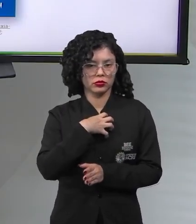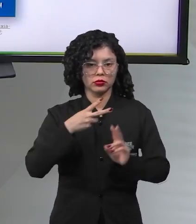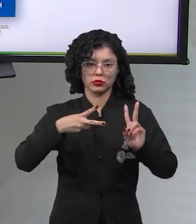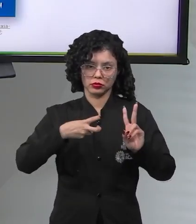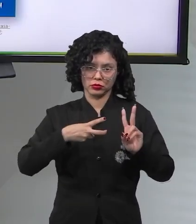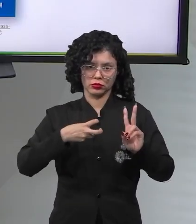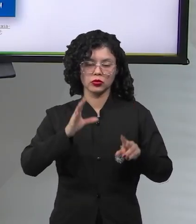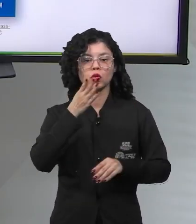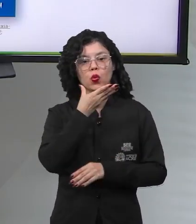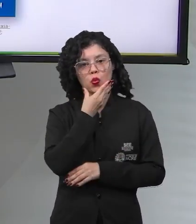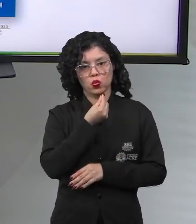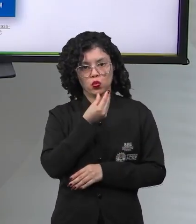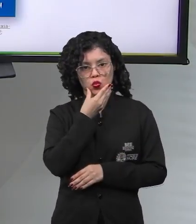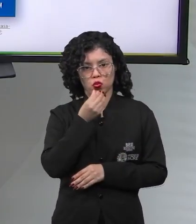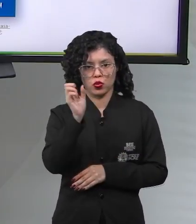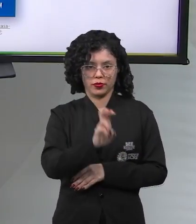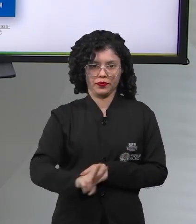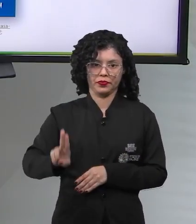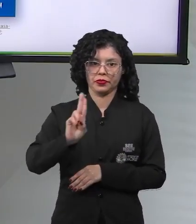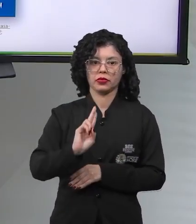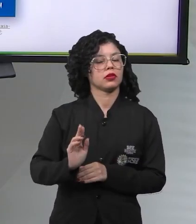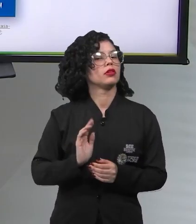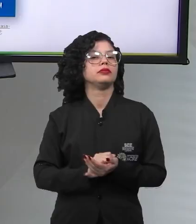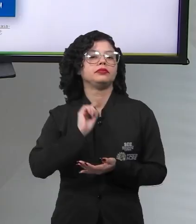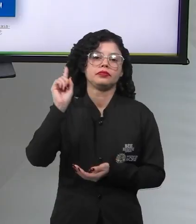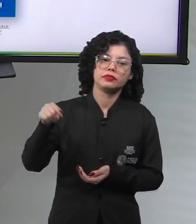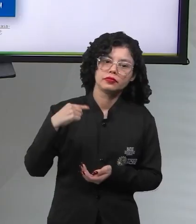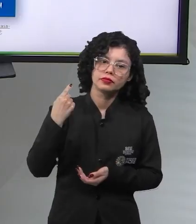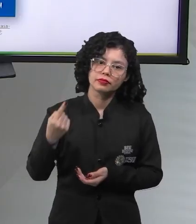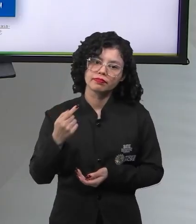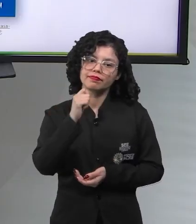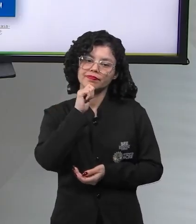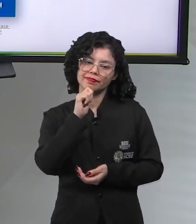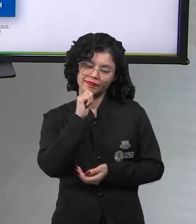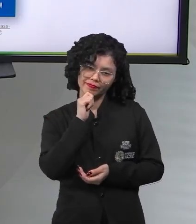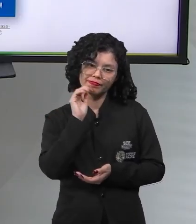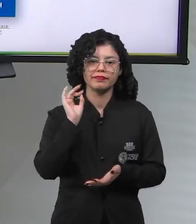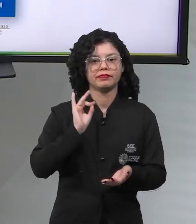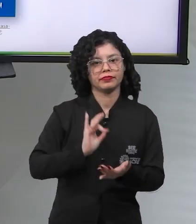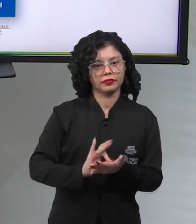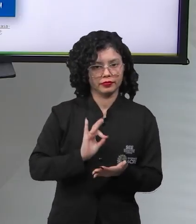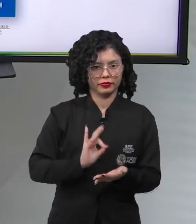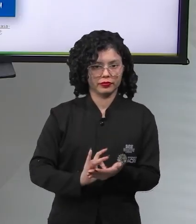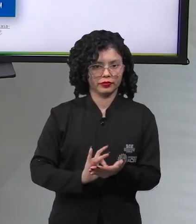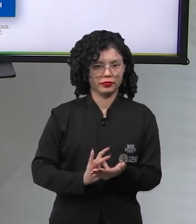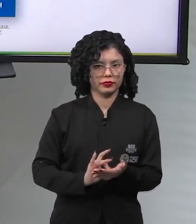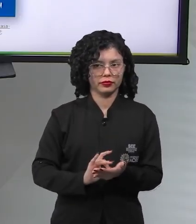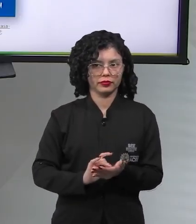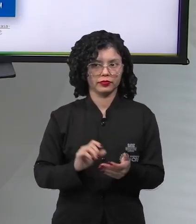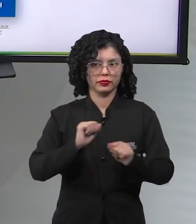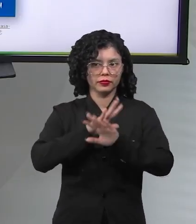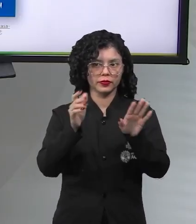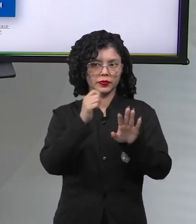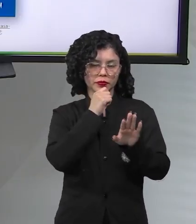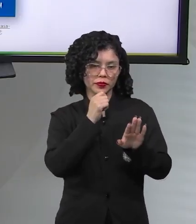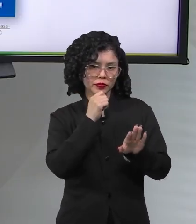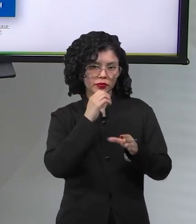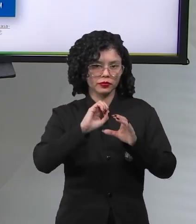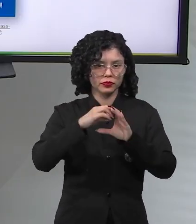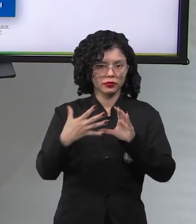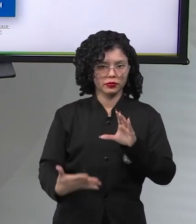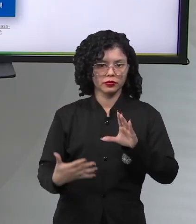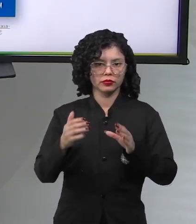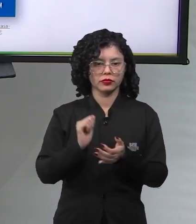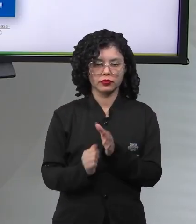e o homem europeu, e posteriormente a essa realidade, devido até às